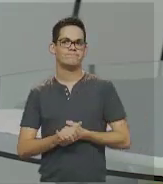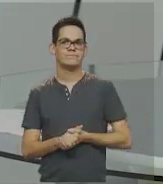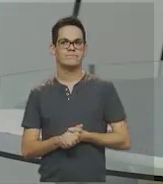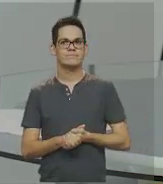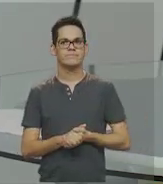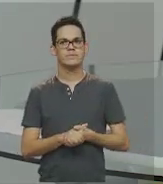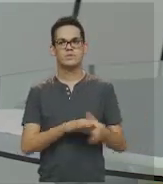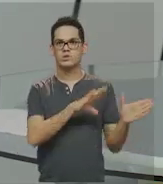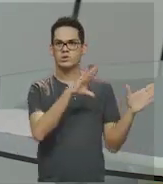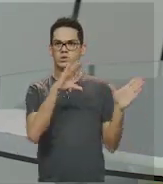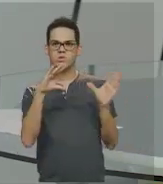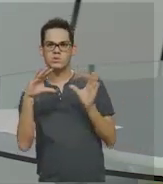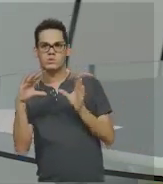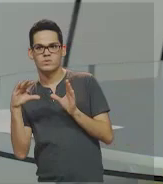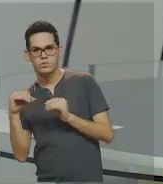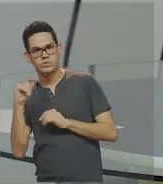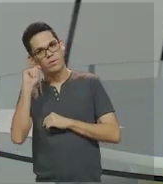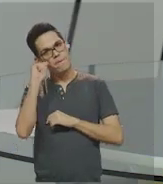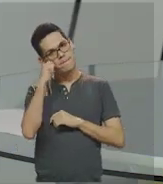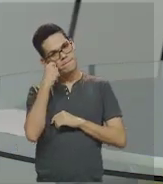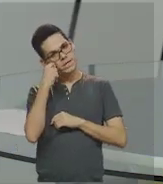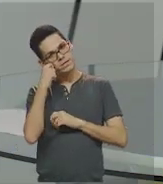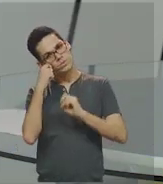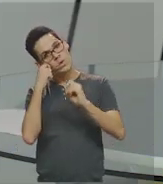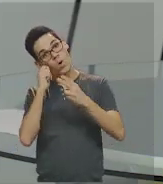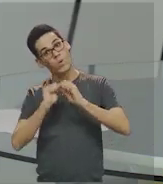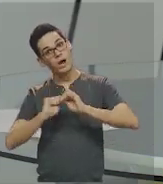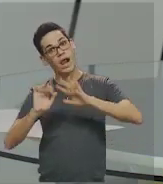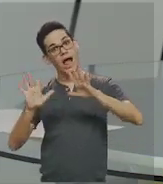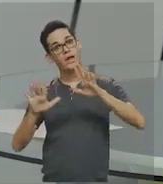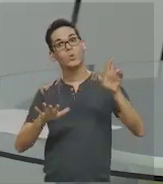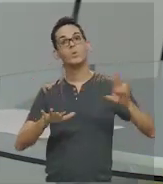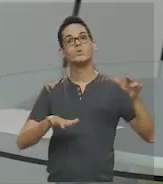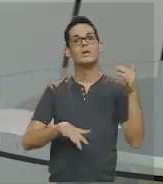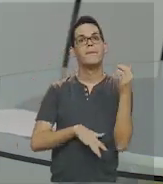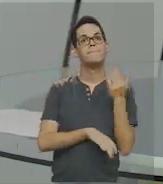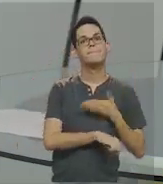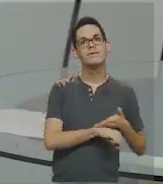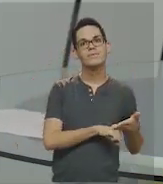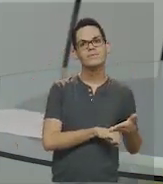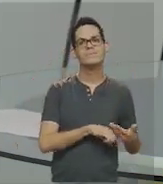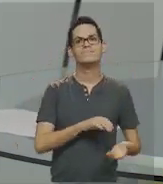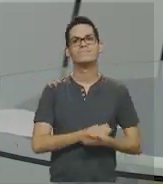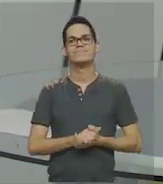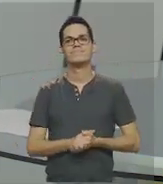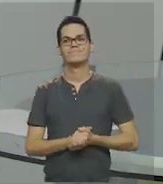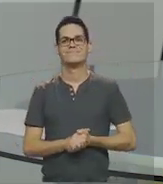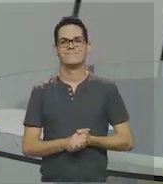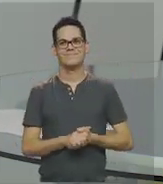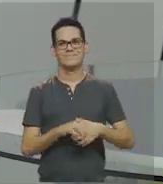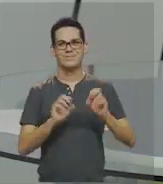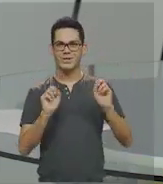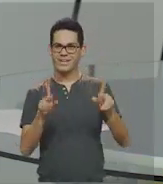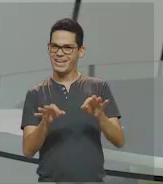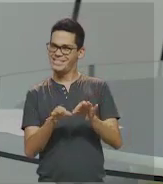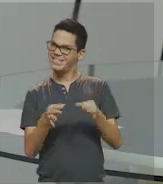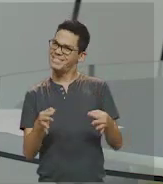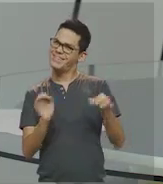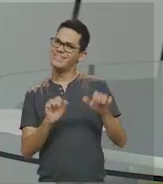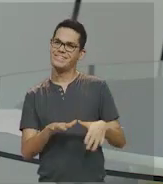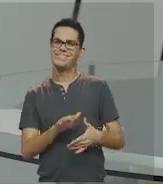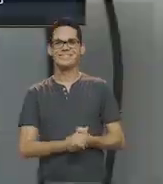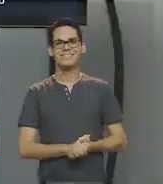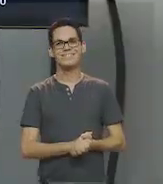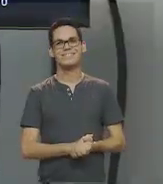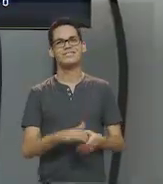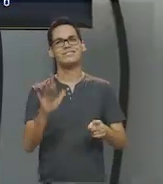Podem escurecer a cor usando o preto ou podem clarear usando o branco. Ok. Simples assim. Simples assim.